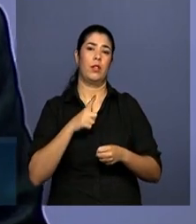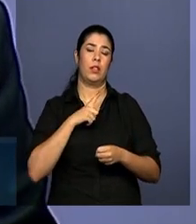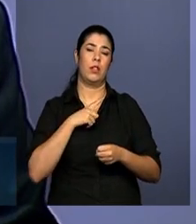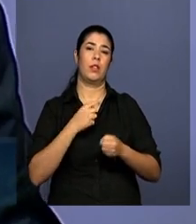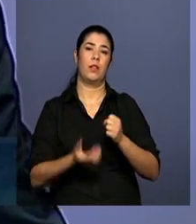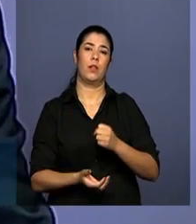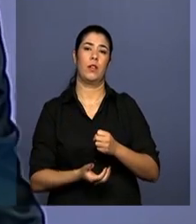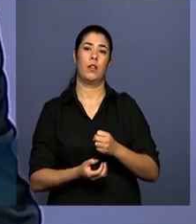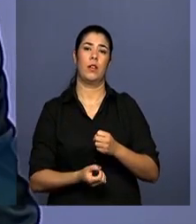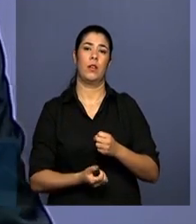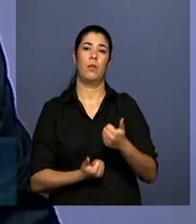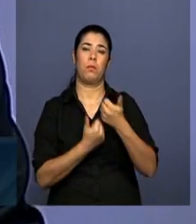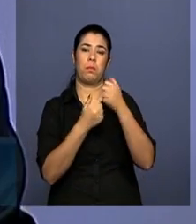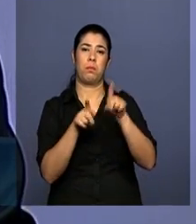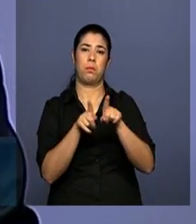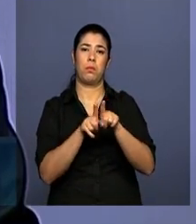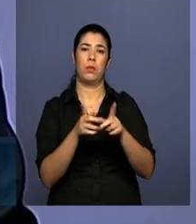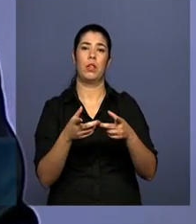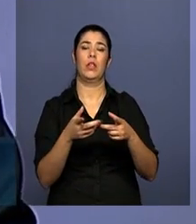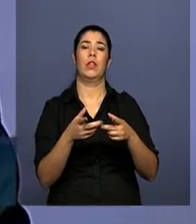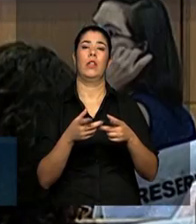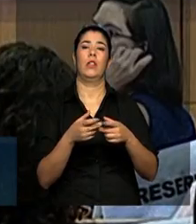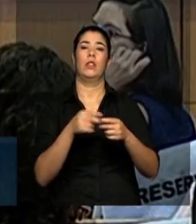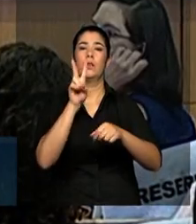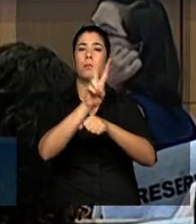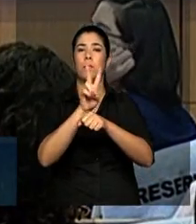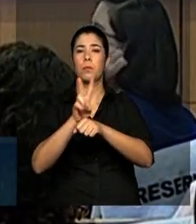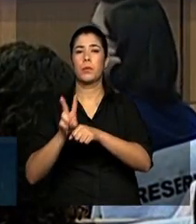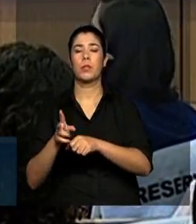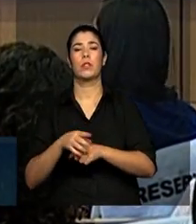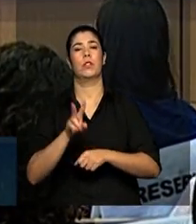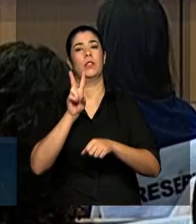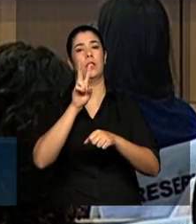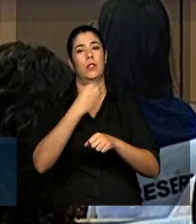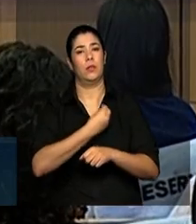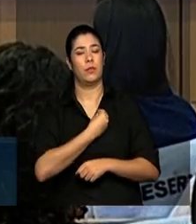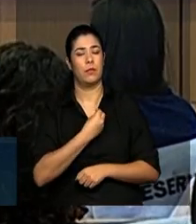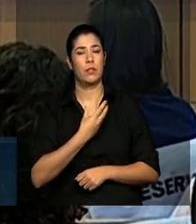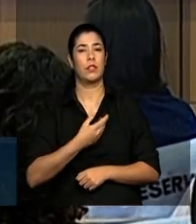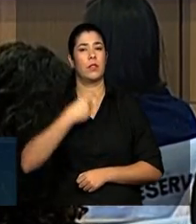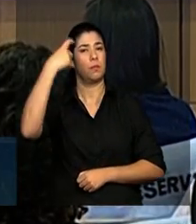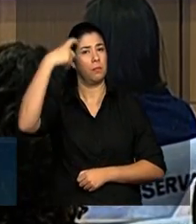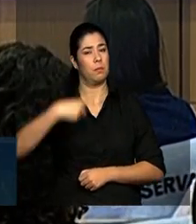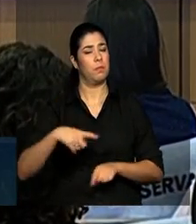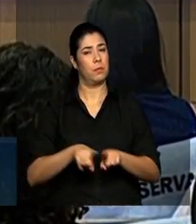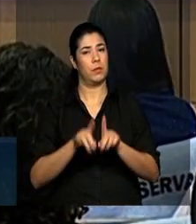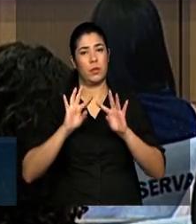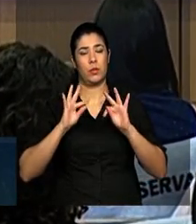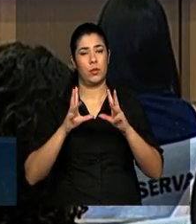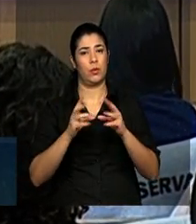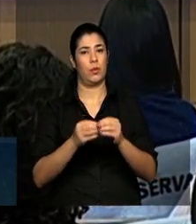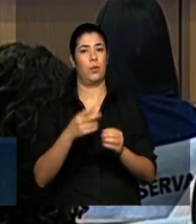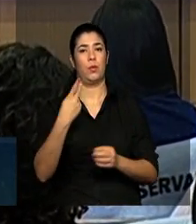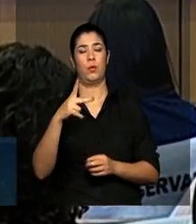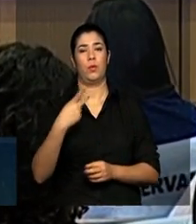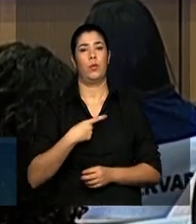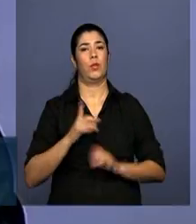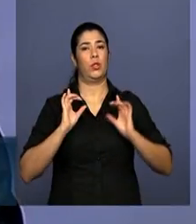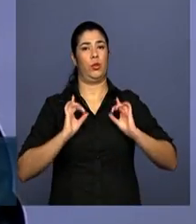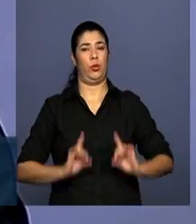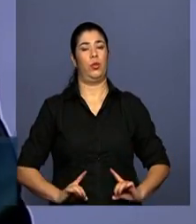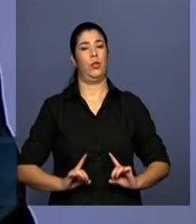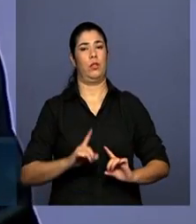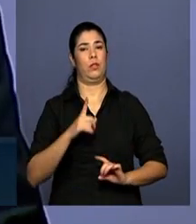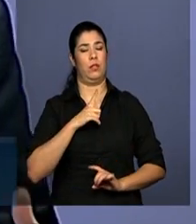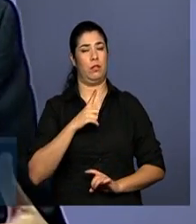uma grande rede de proteção no sentido de preservar a sua vida, preservar a sua integridade, preservar a sua